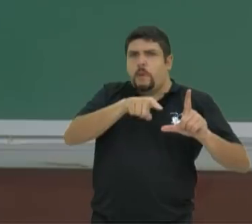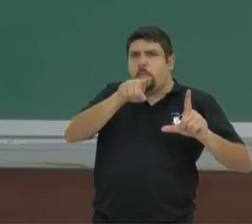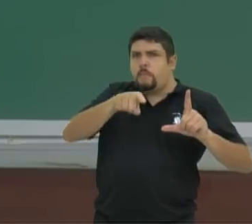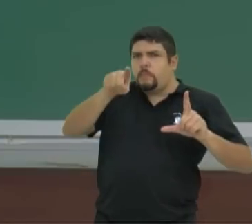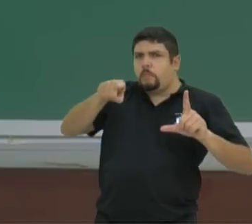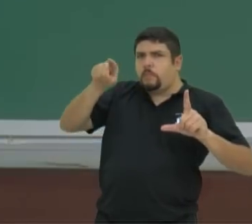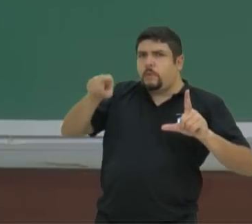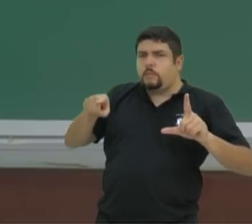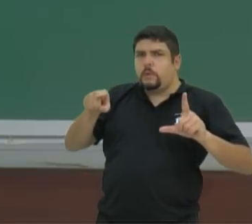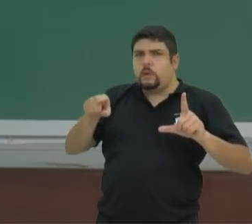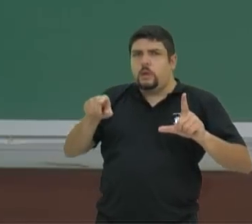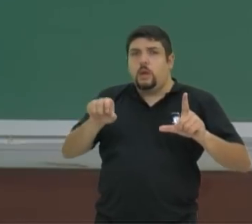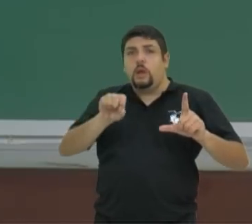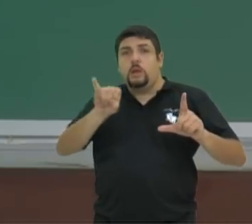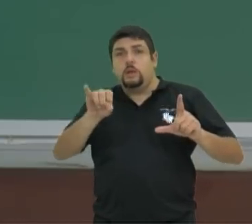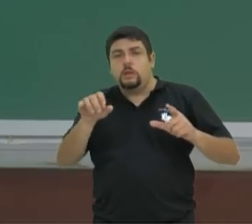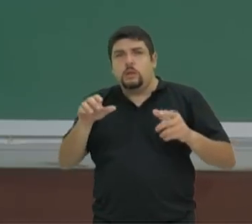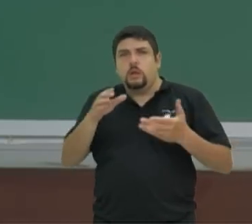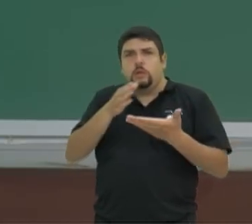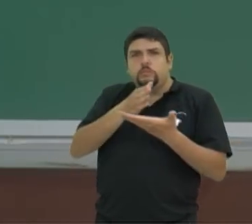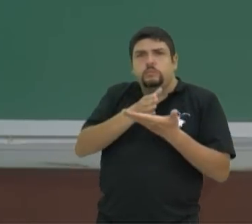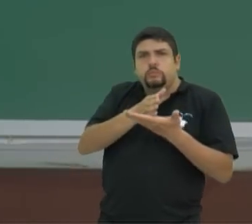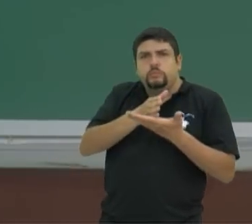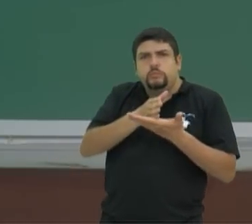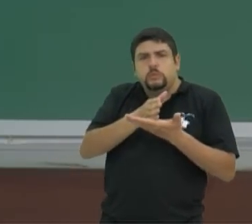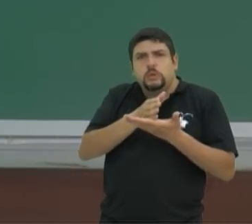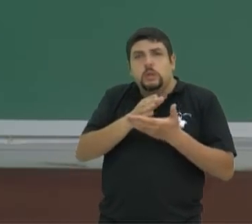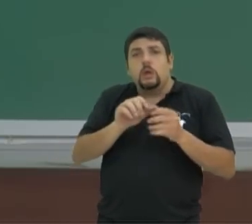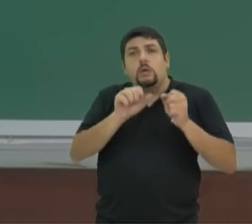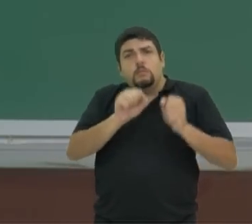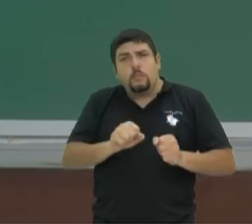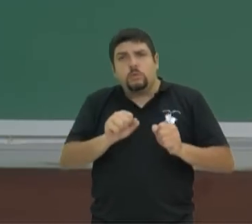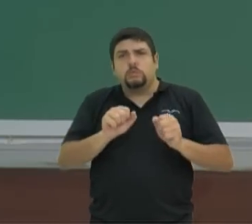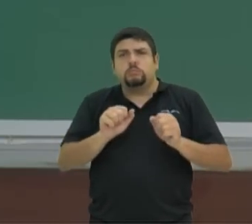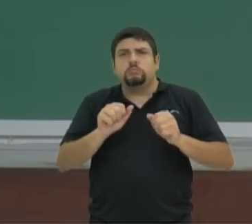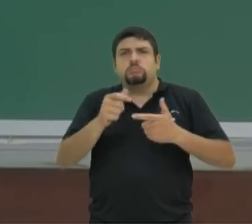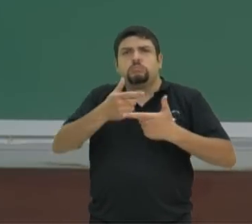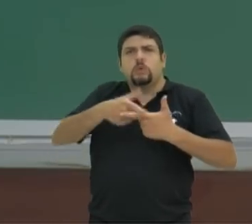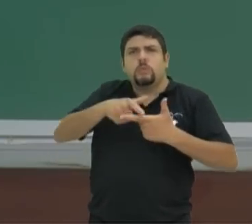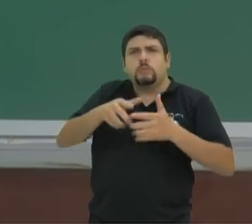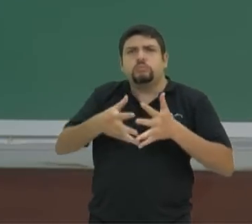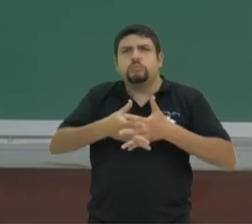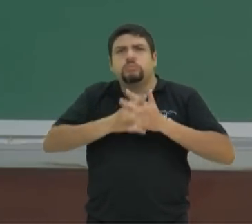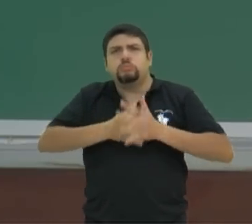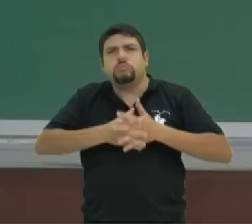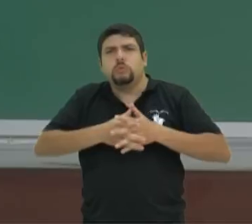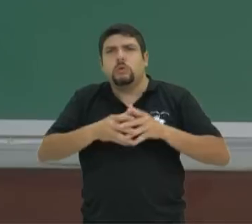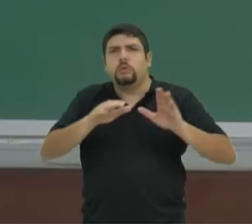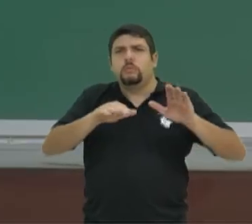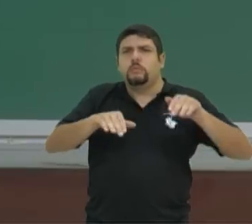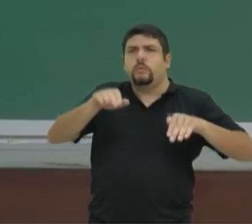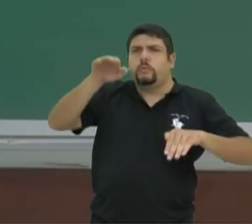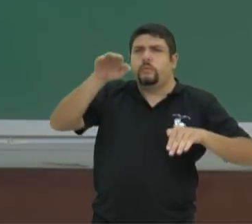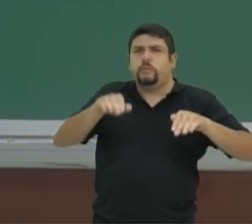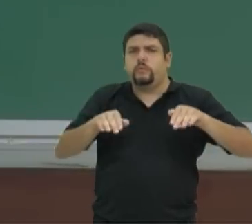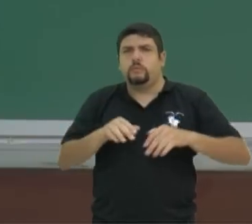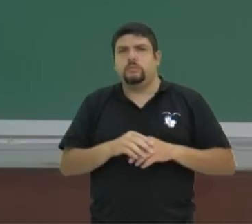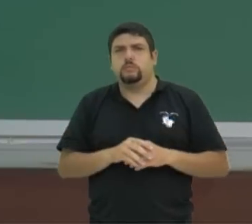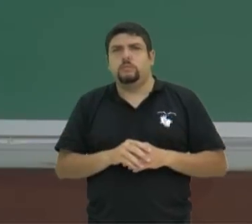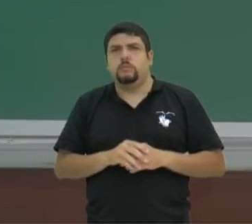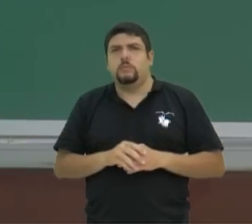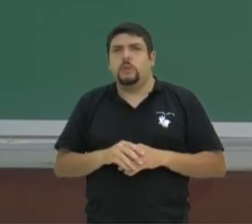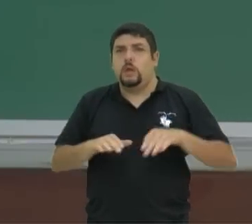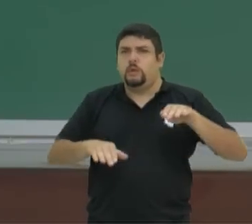as medidas de tendência central podem causar, tá? Então as medidas de dispersão são o quê? Amplitude, desvio,